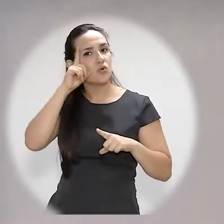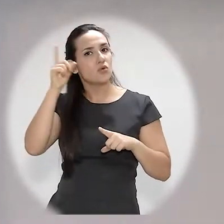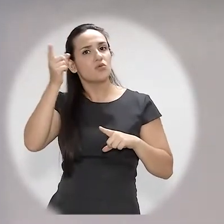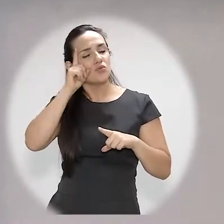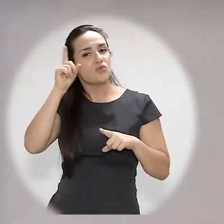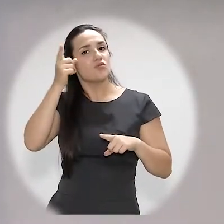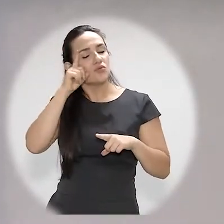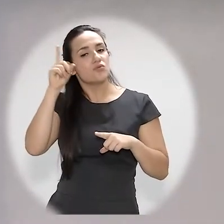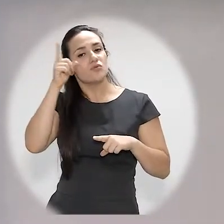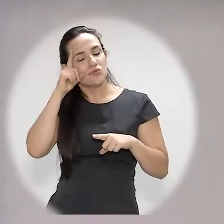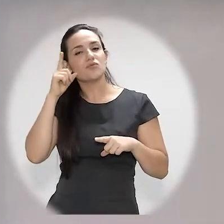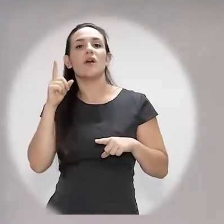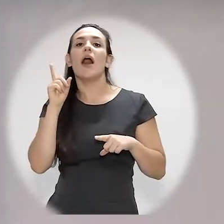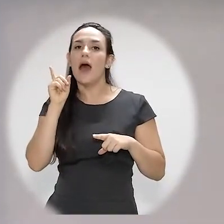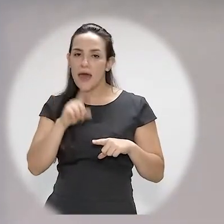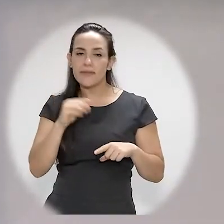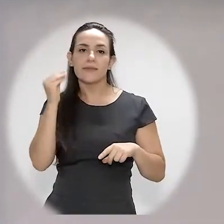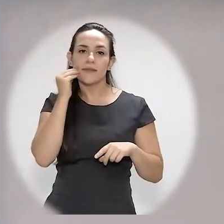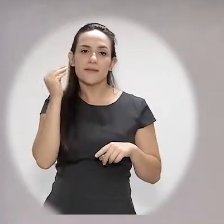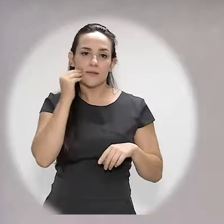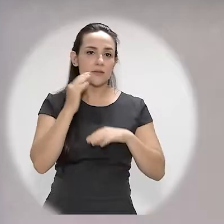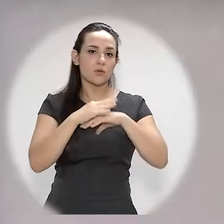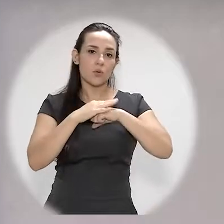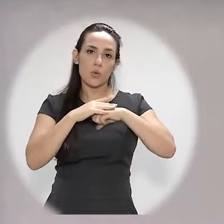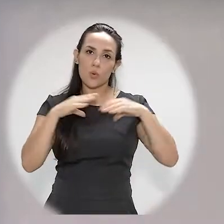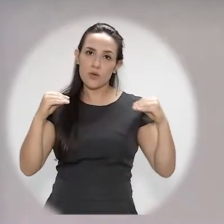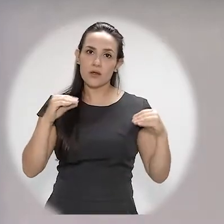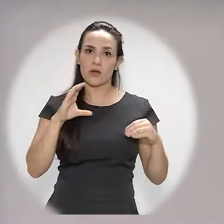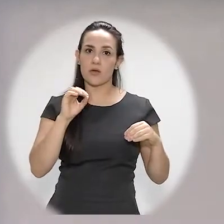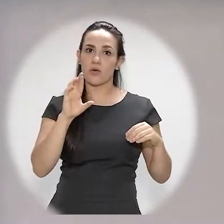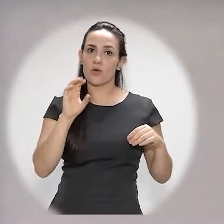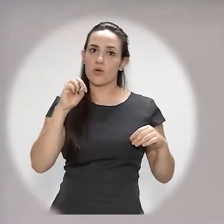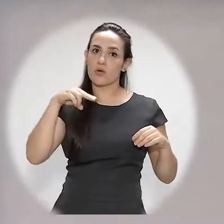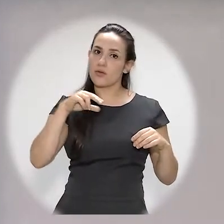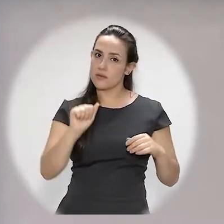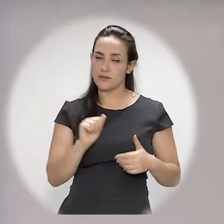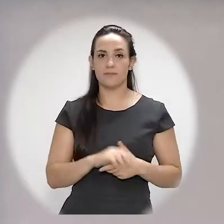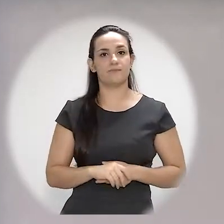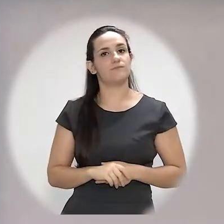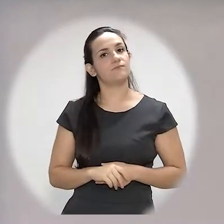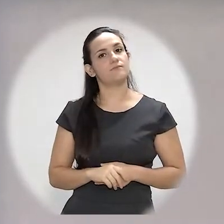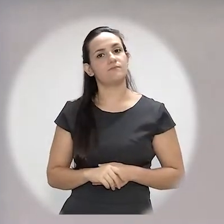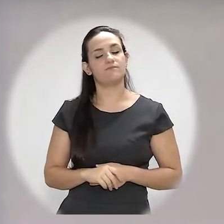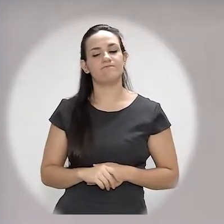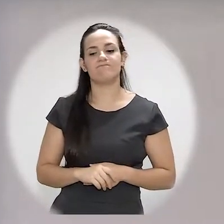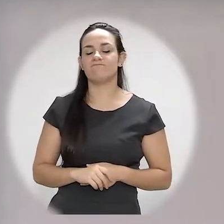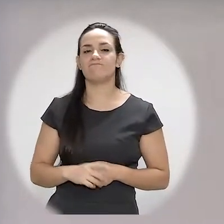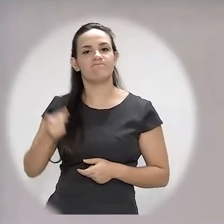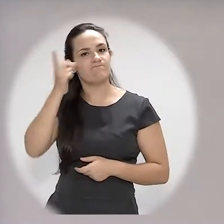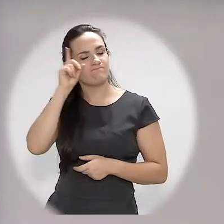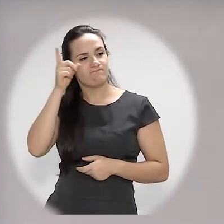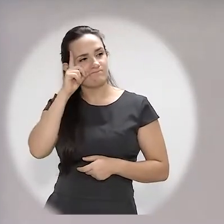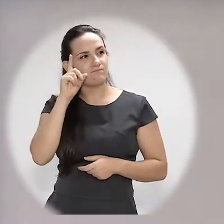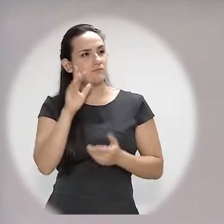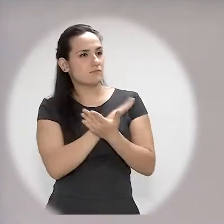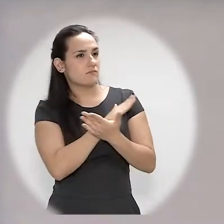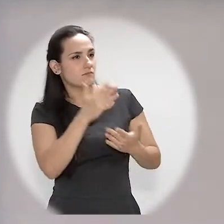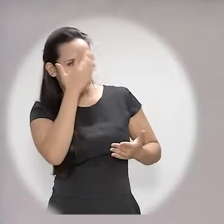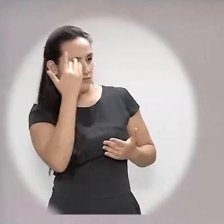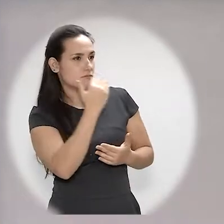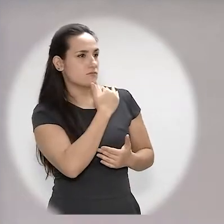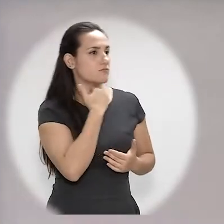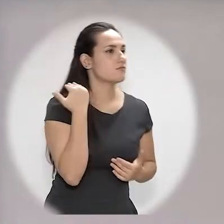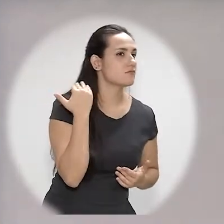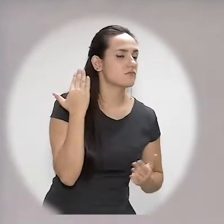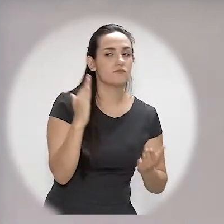de frente no combate ao coronavírus. A cada dia temos histórias de luto, superação